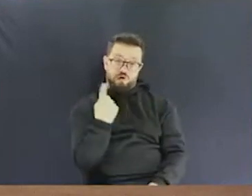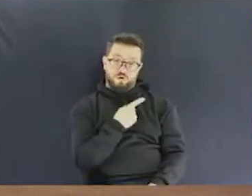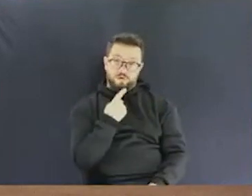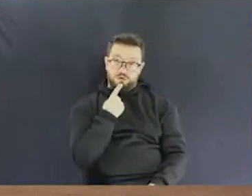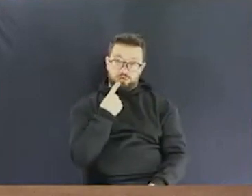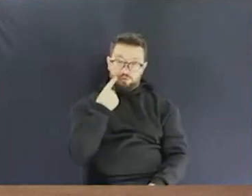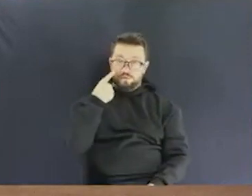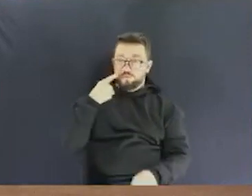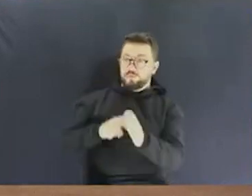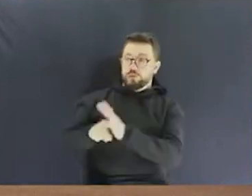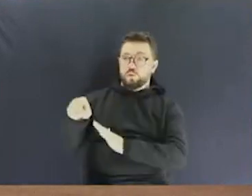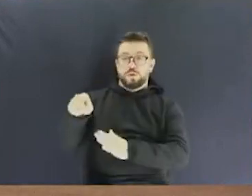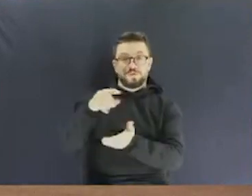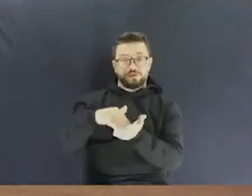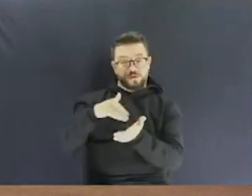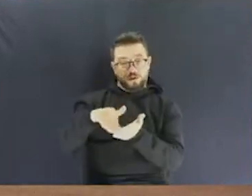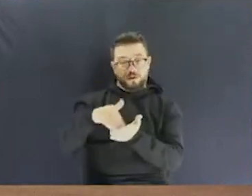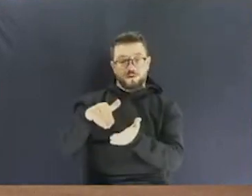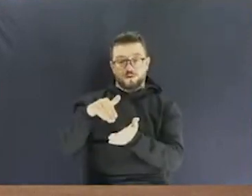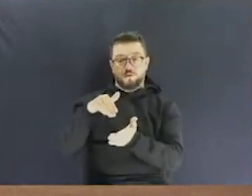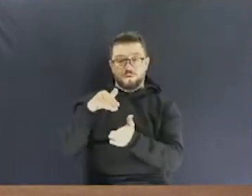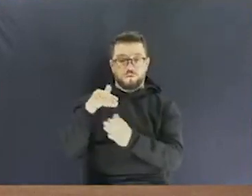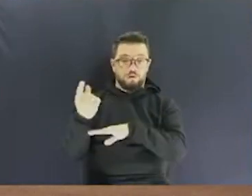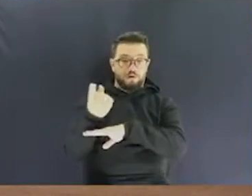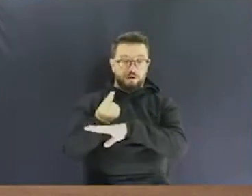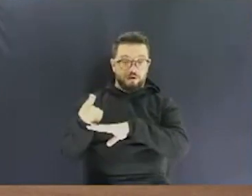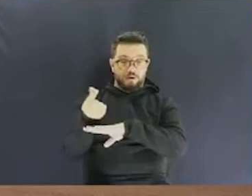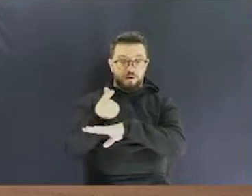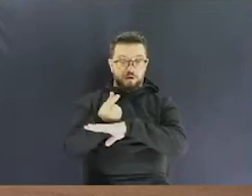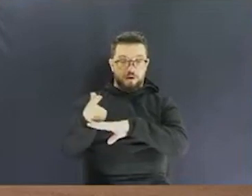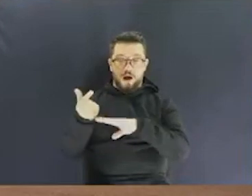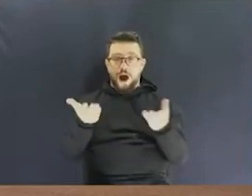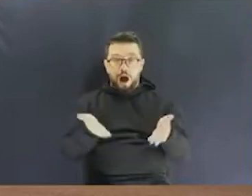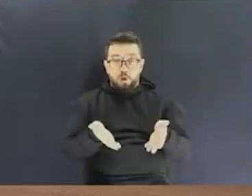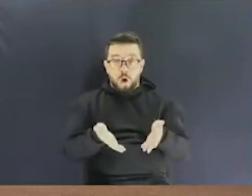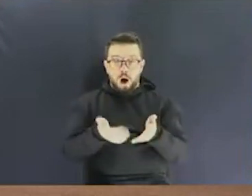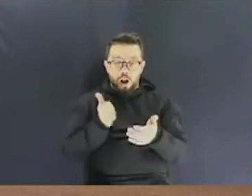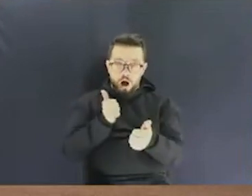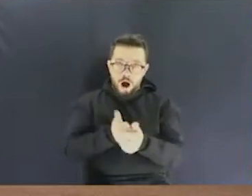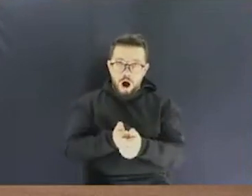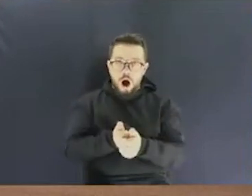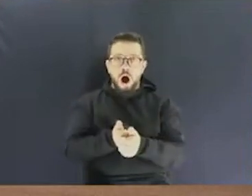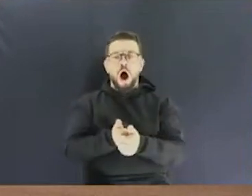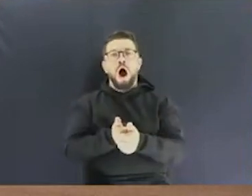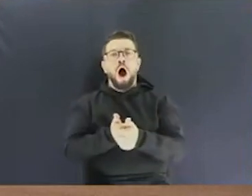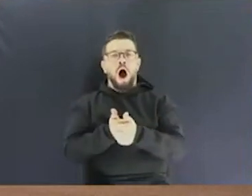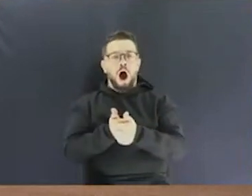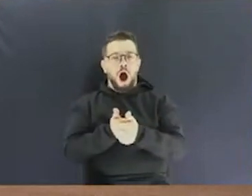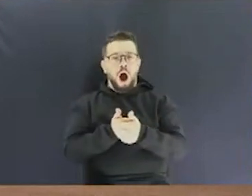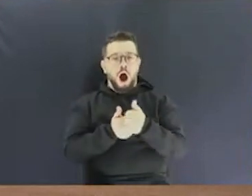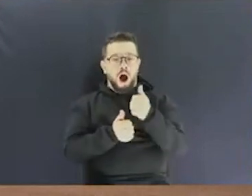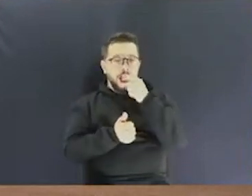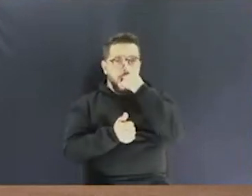de Finanças, né? Que a impressão que dá é que agora, como está chegando no final da gestão, está gastando mais o dinheiro que tinha, o superávit,